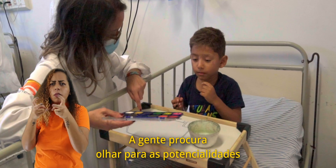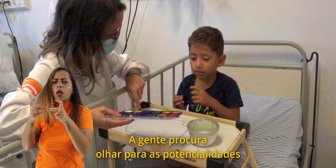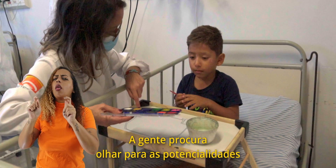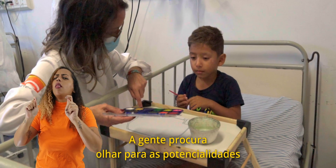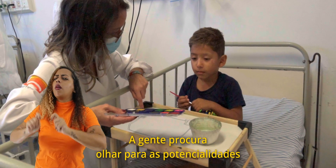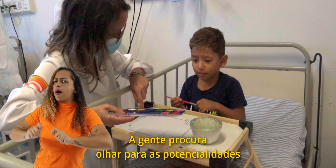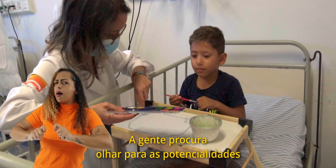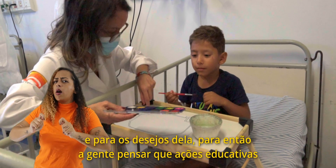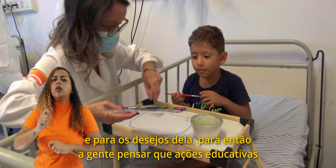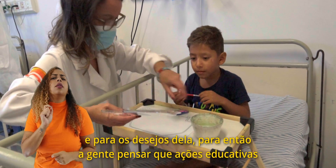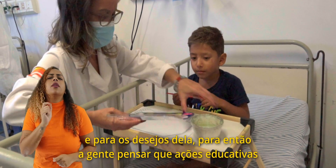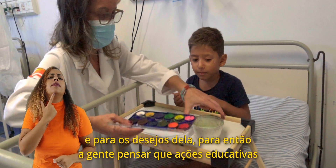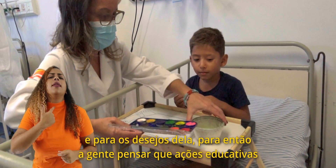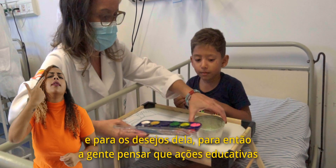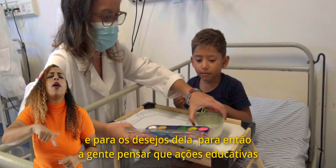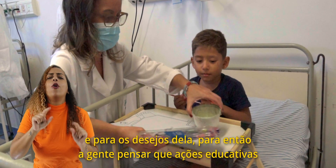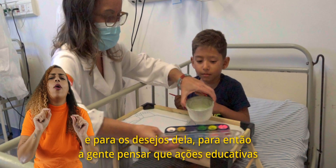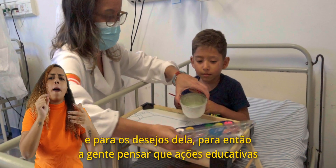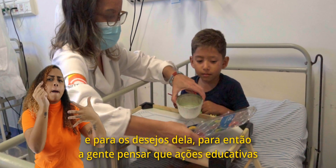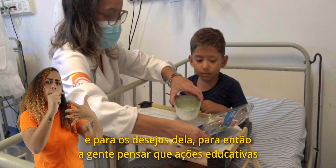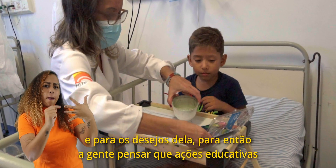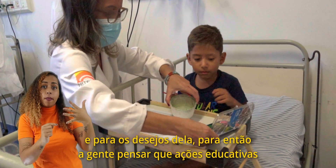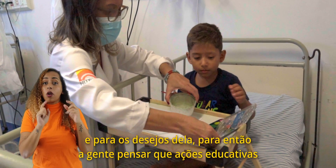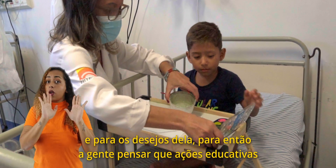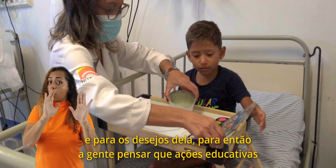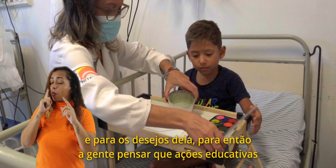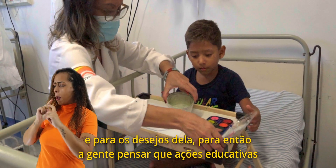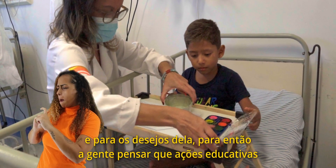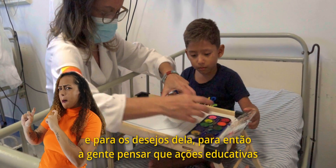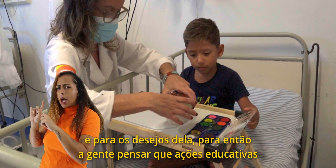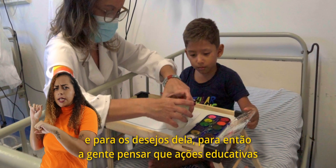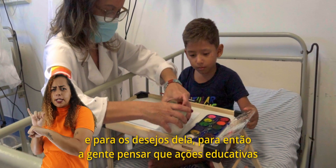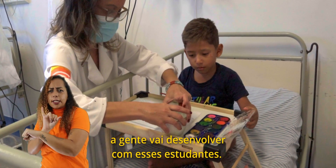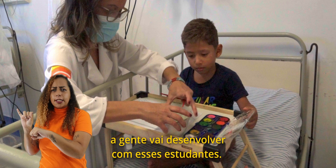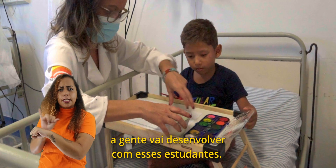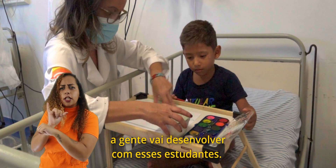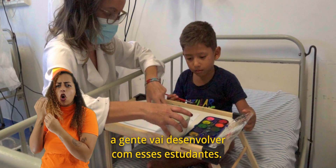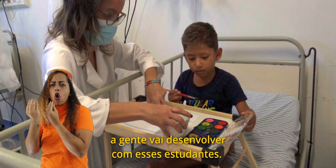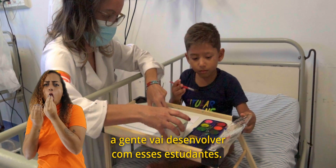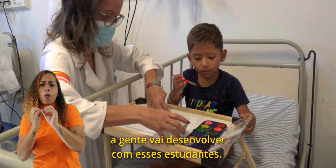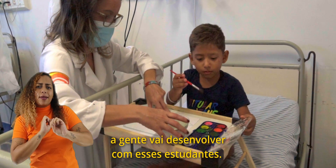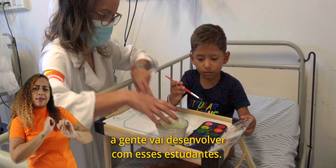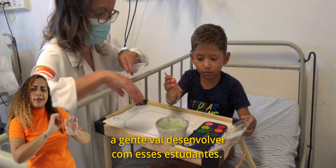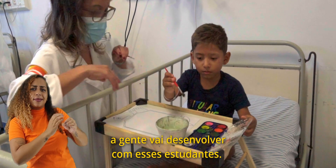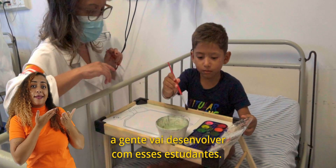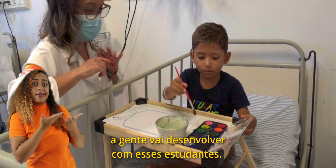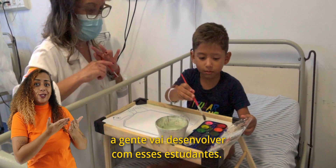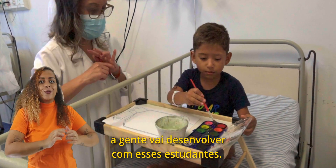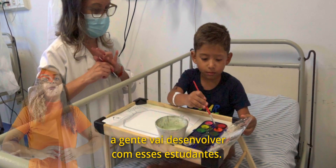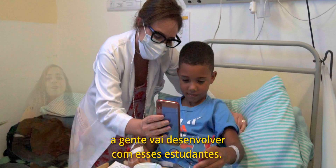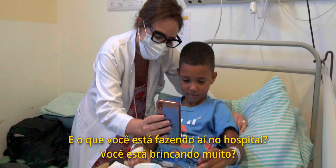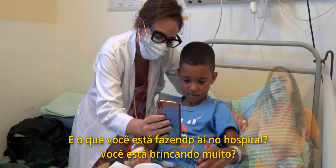potencialidades e para os desejos dela, para então a gente pensar que ações educativas a gente vai desenvolver com esses